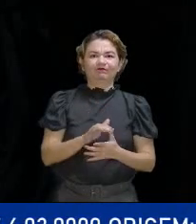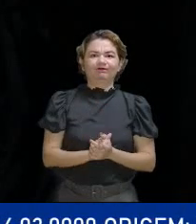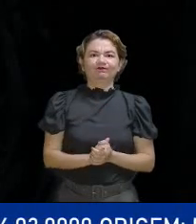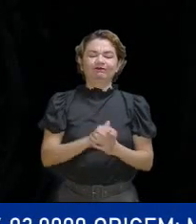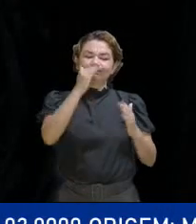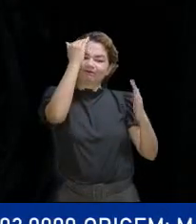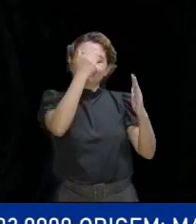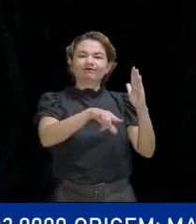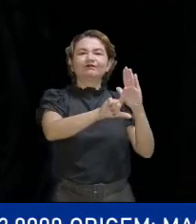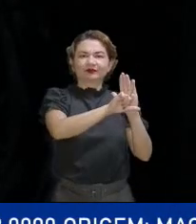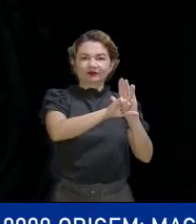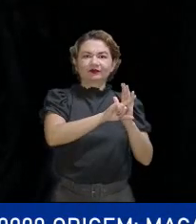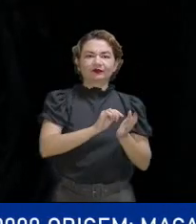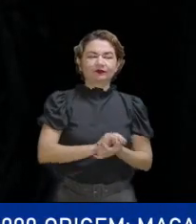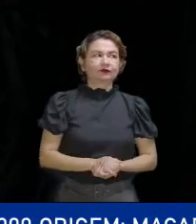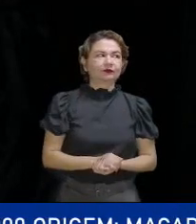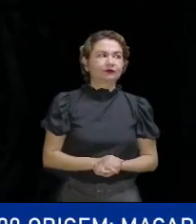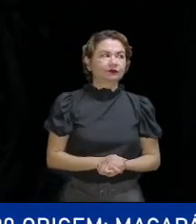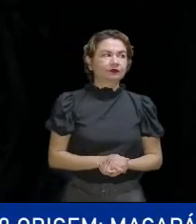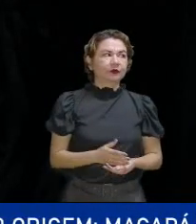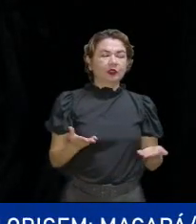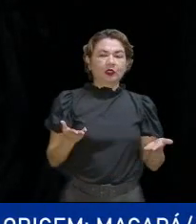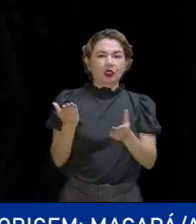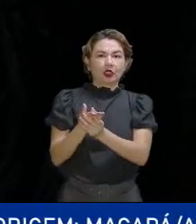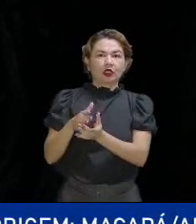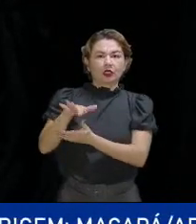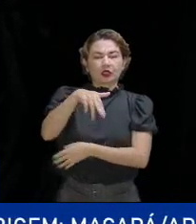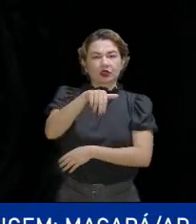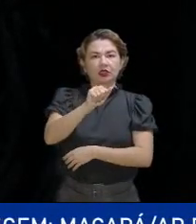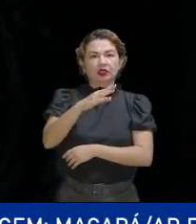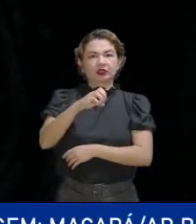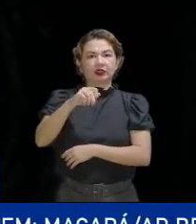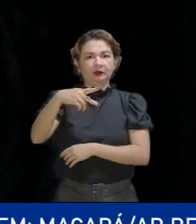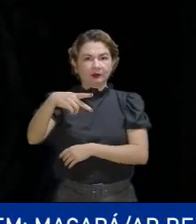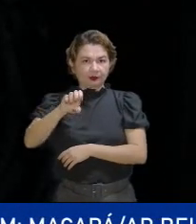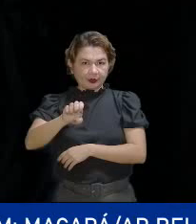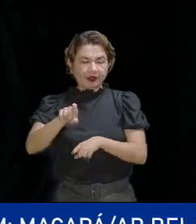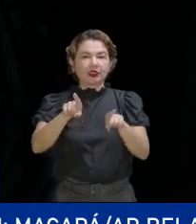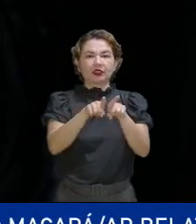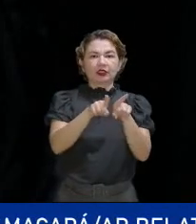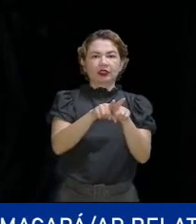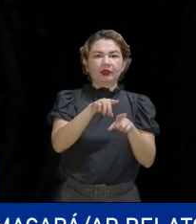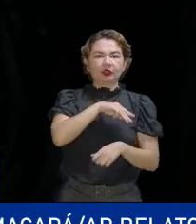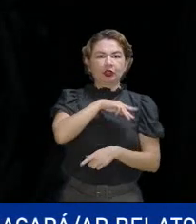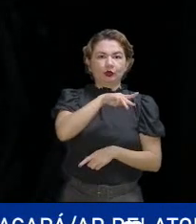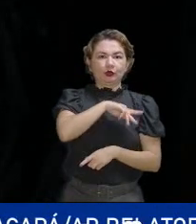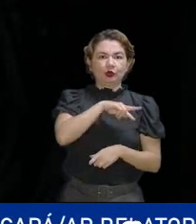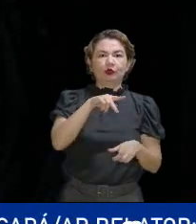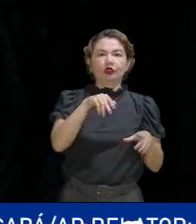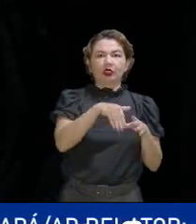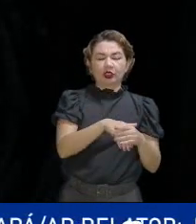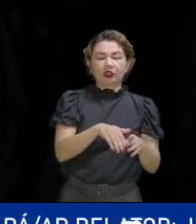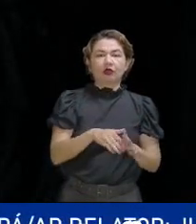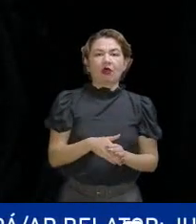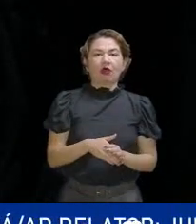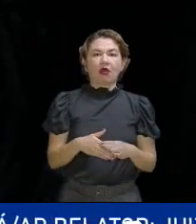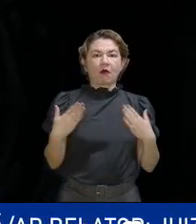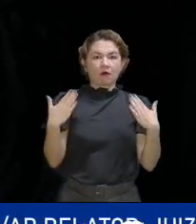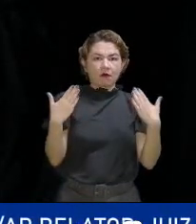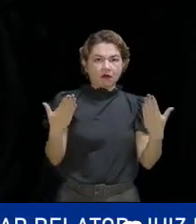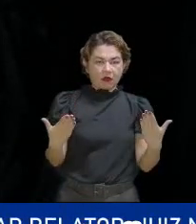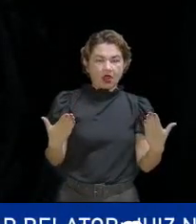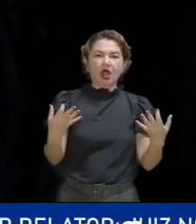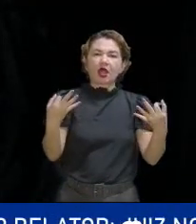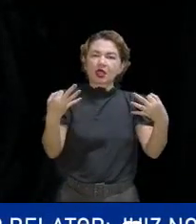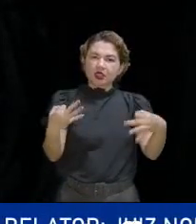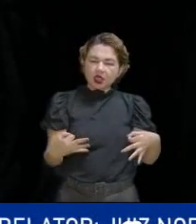com a legalidade. No presente caso, tanto o NACEP como o Ministério Público Eleitoral atestaram a